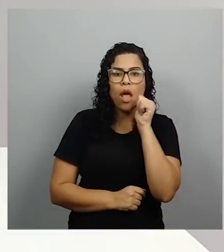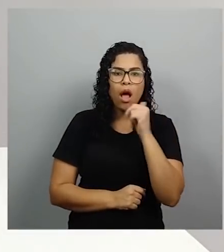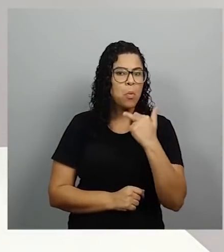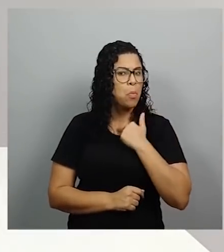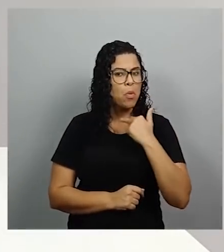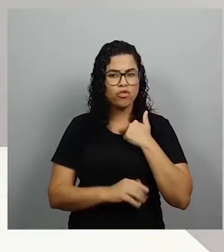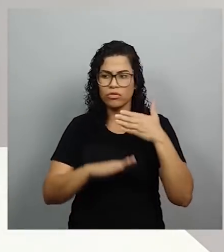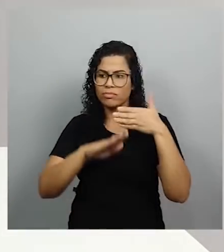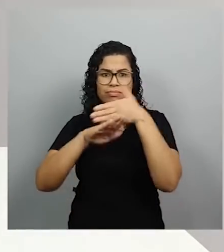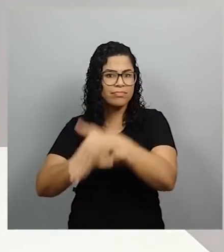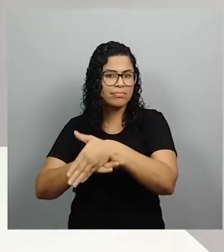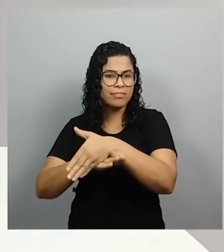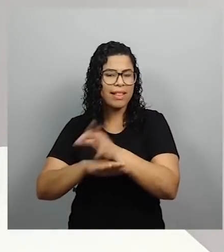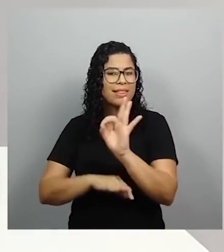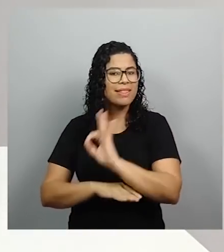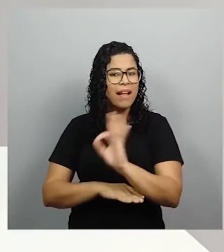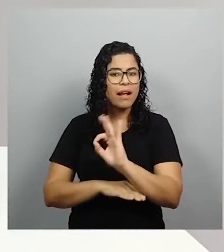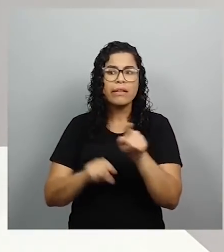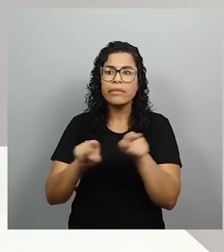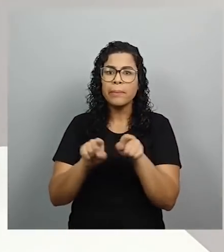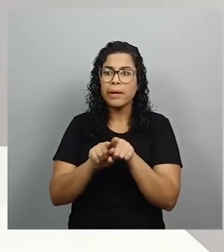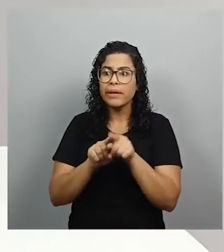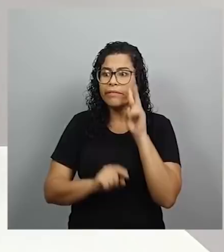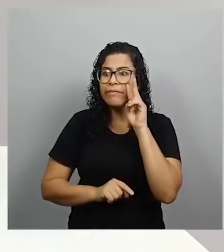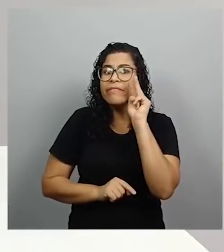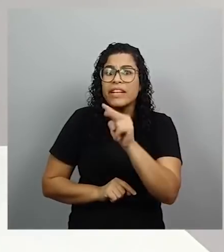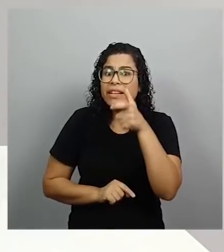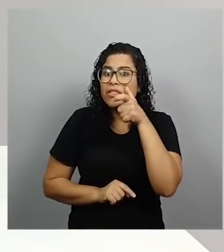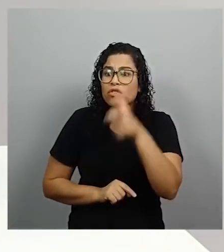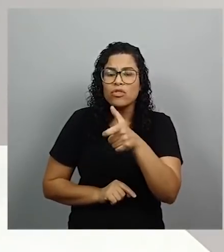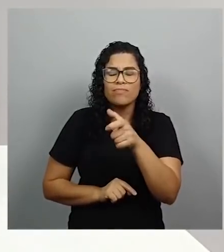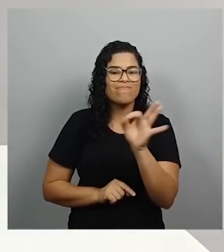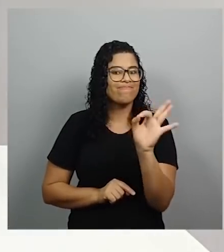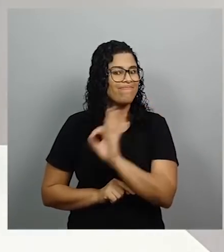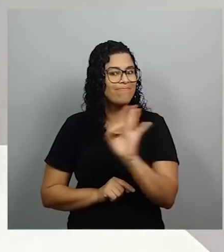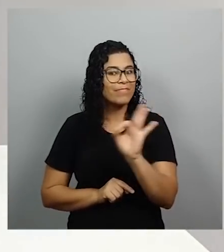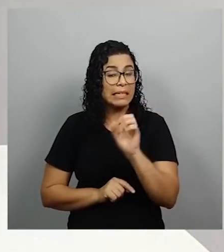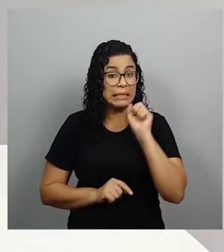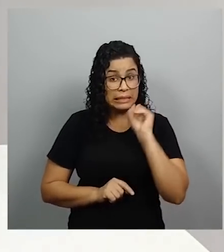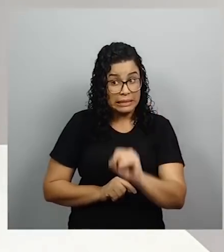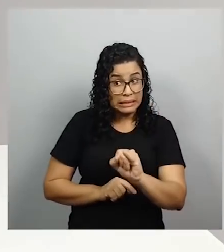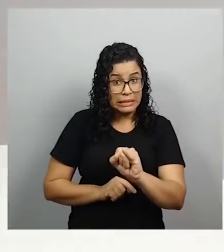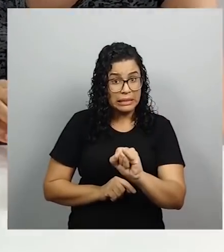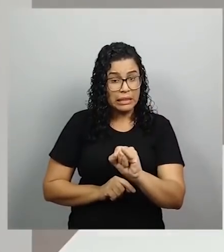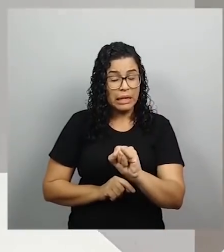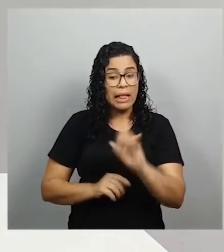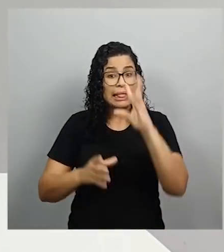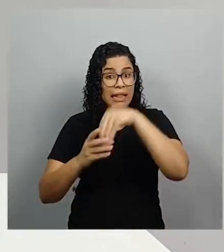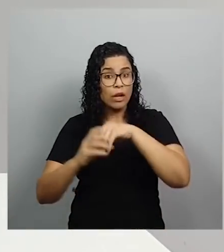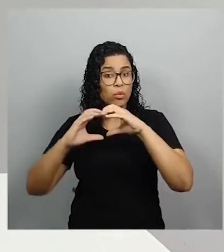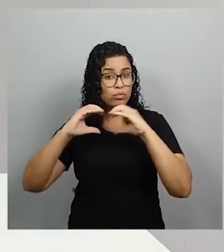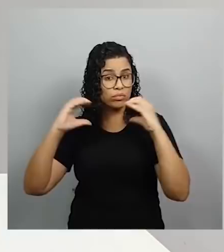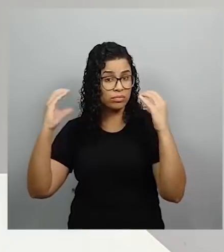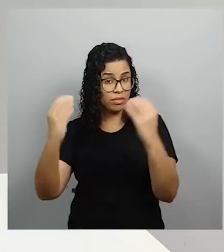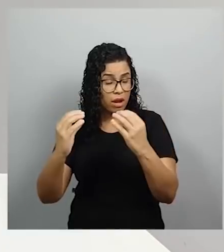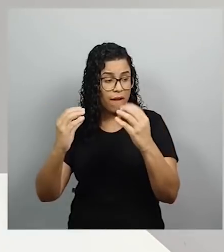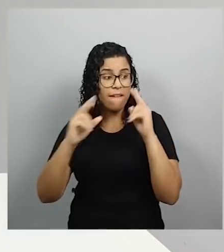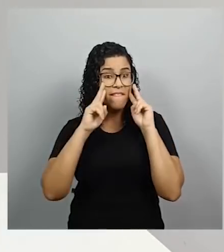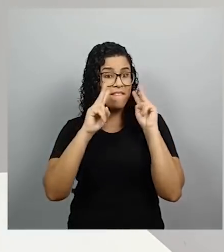nem assistir aos jogos, e caso não fossem vistas no estádio, poderiam sofrer severas punições. Como